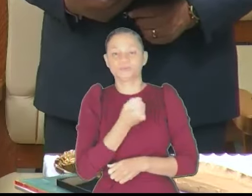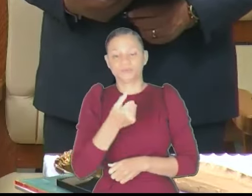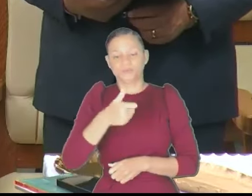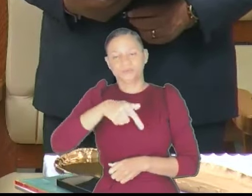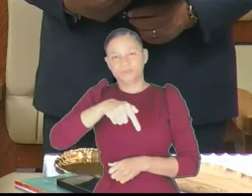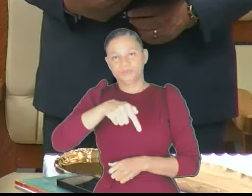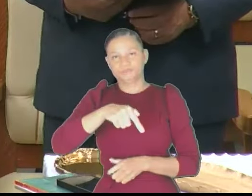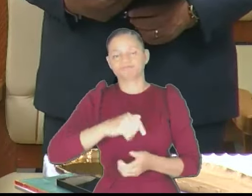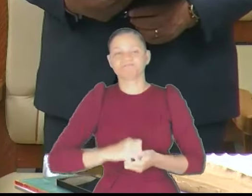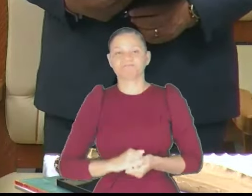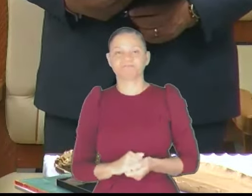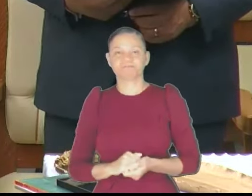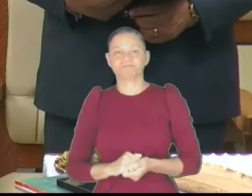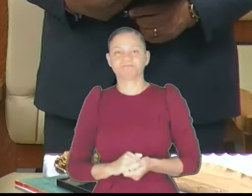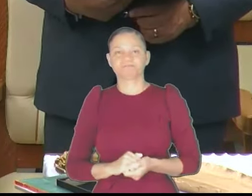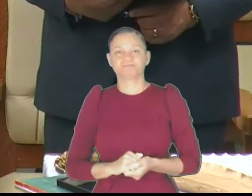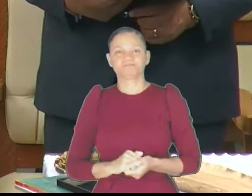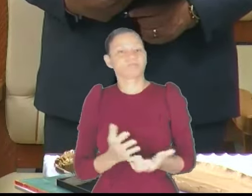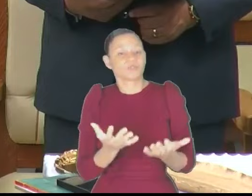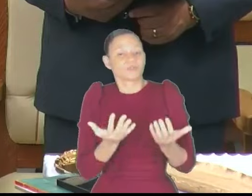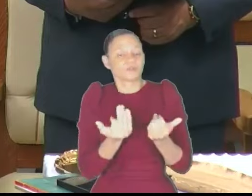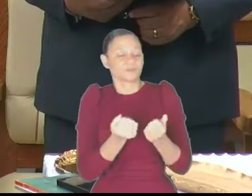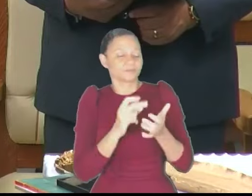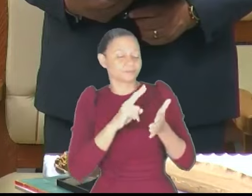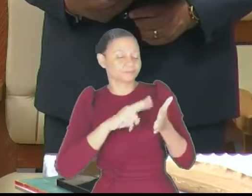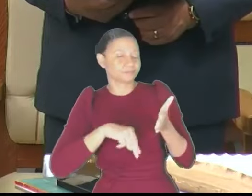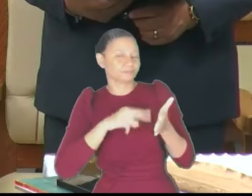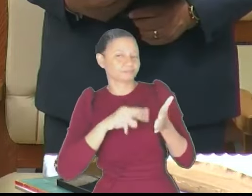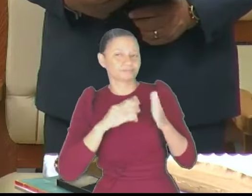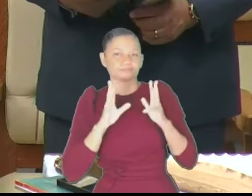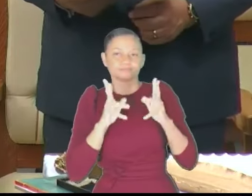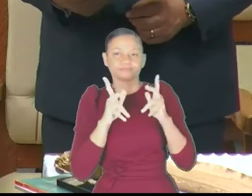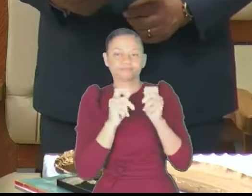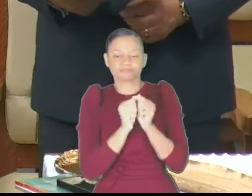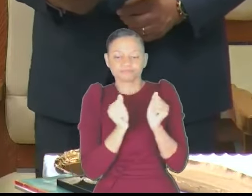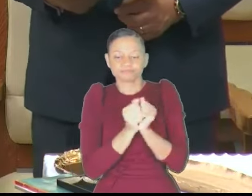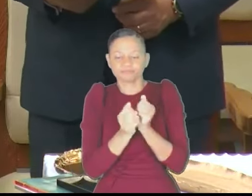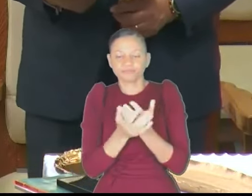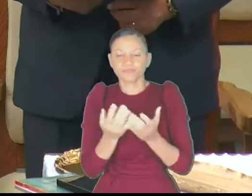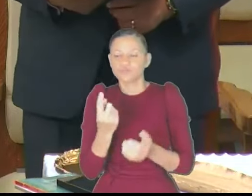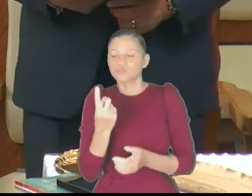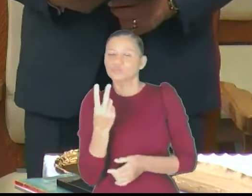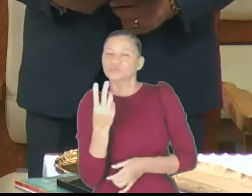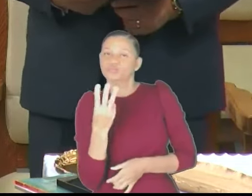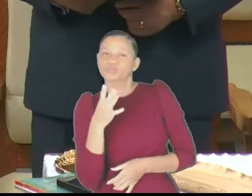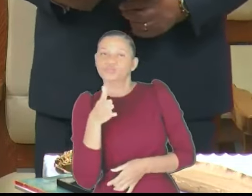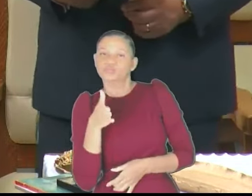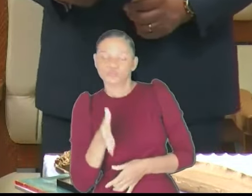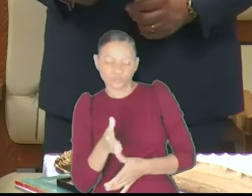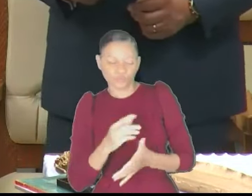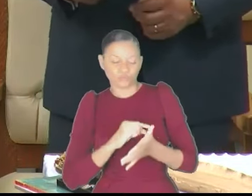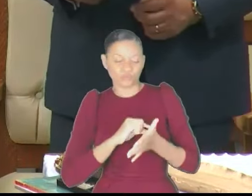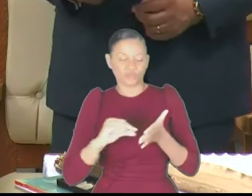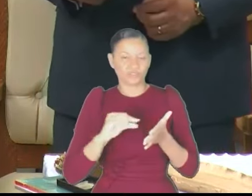17. Vamos ler todos juntos, eu conto até 3, o versículo de número